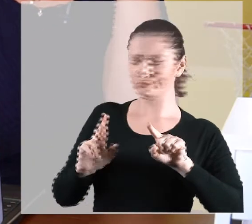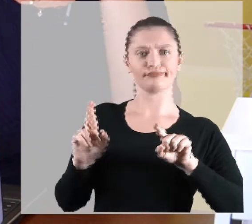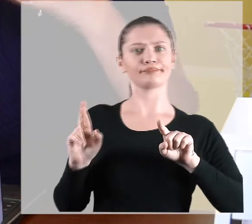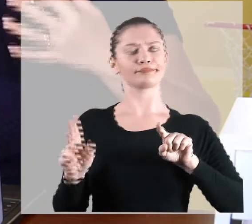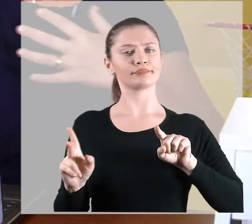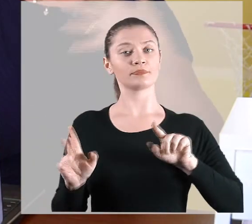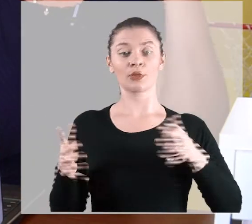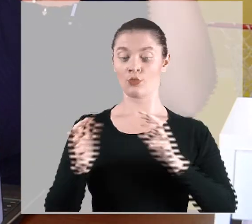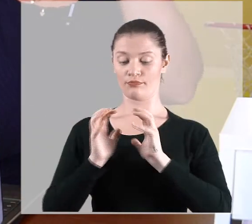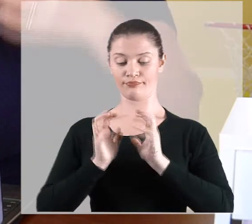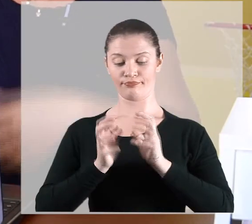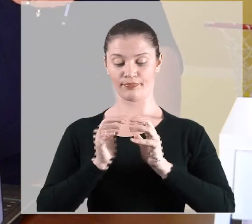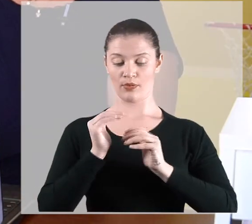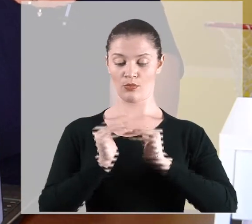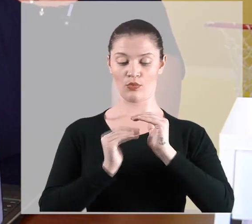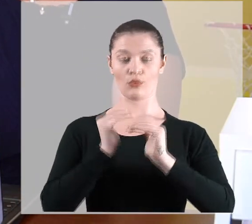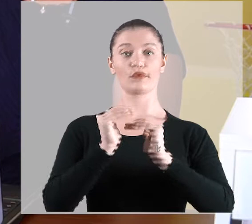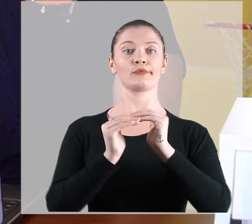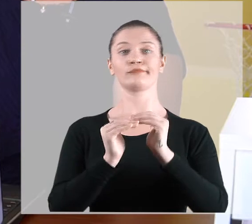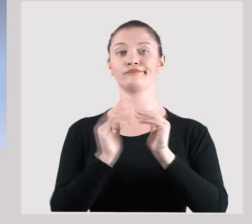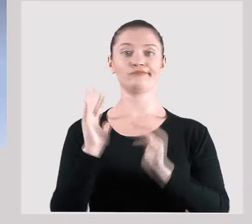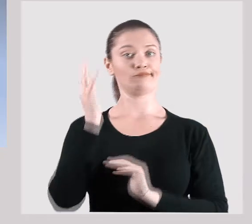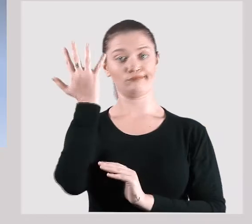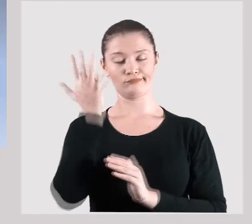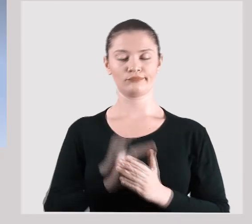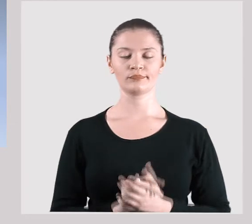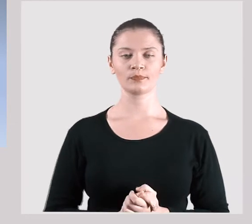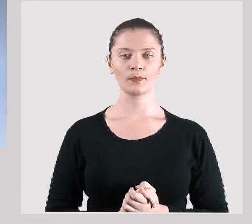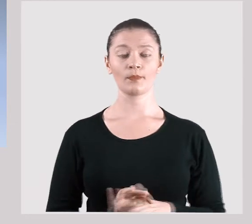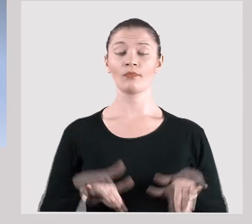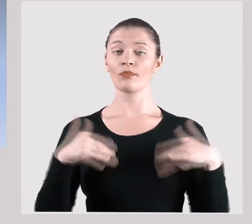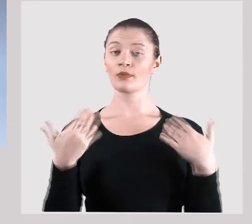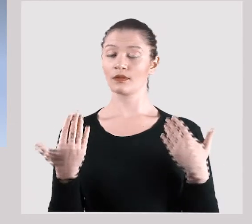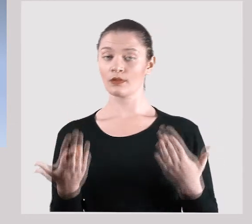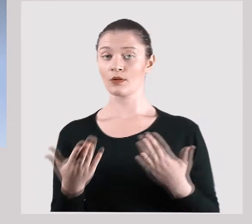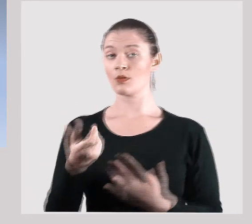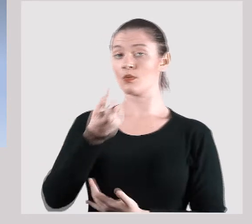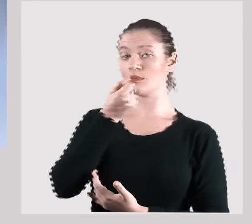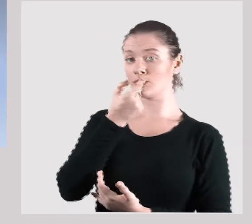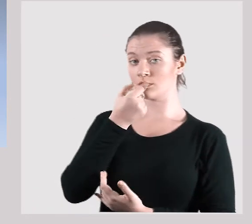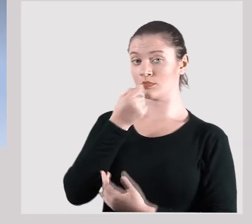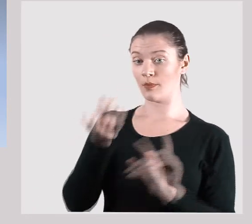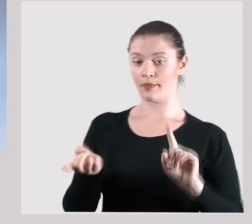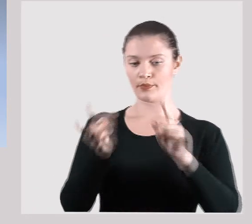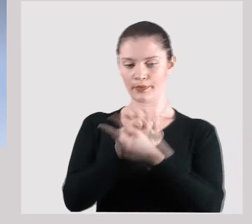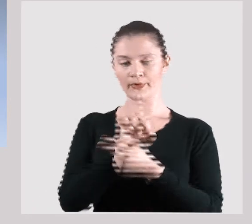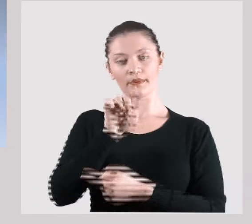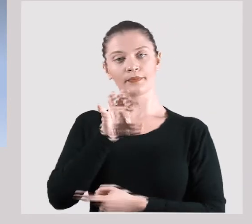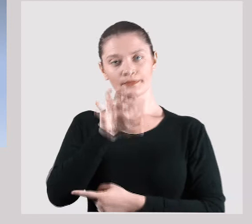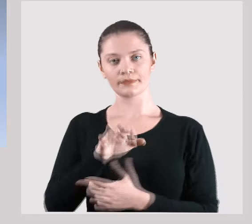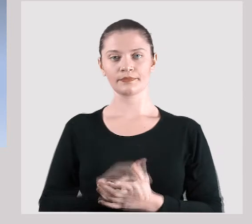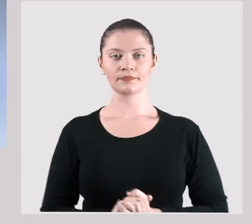o neurodesenvolvimento nisso acontecendo. Então, a hormonioterapia cruzada é isso, assim. Então, é estrogênio